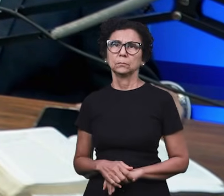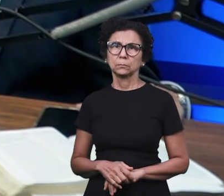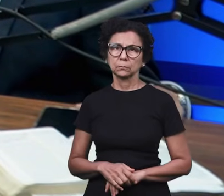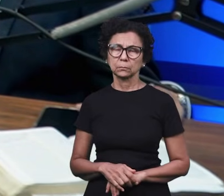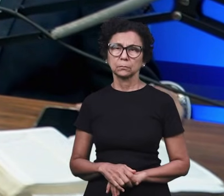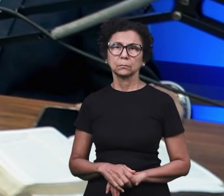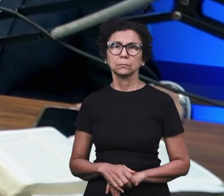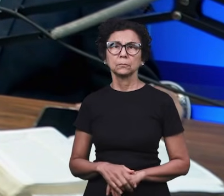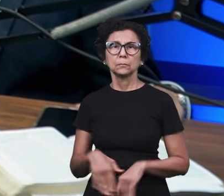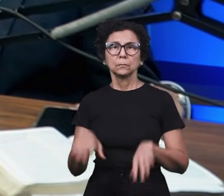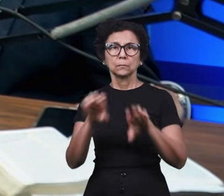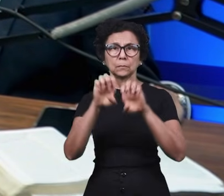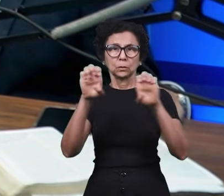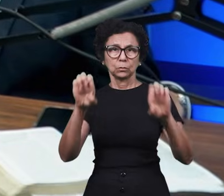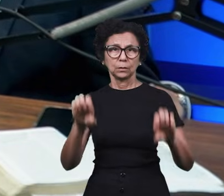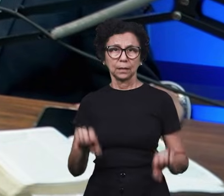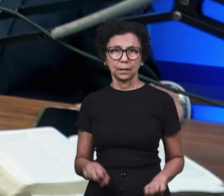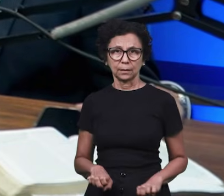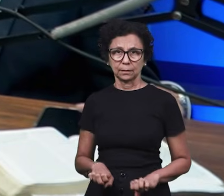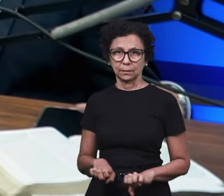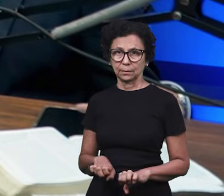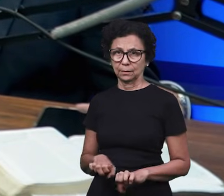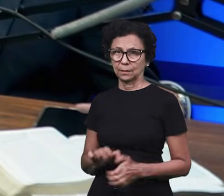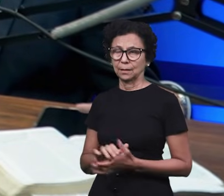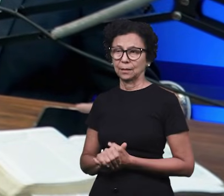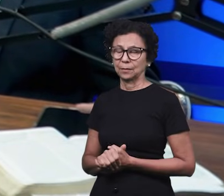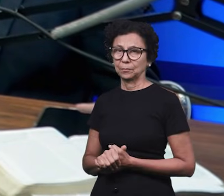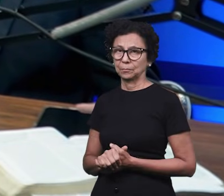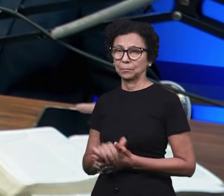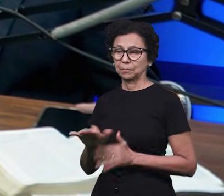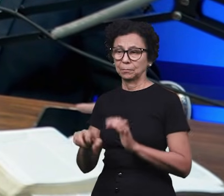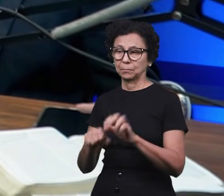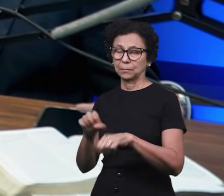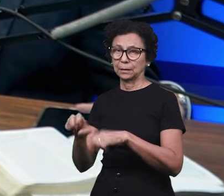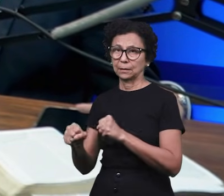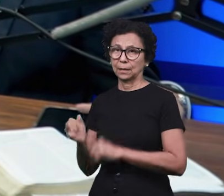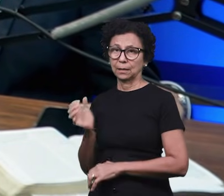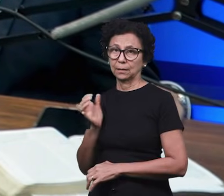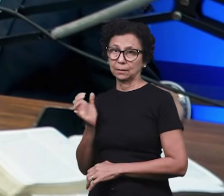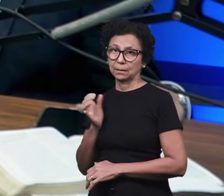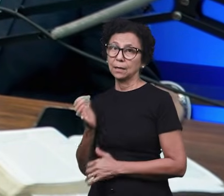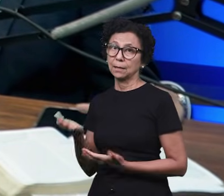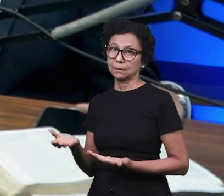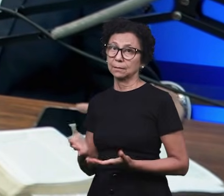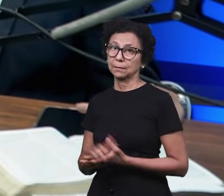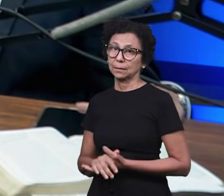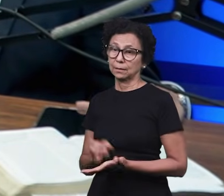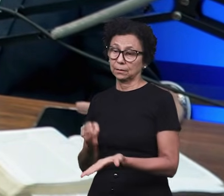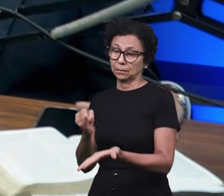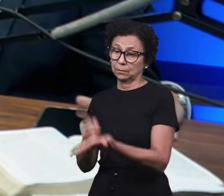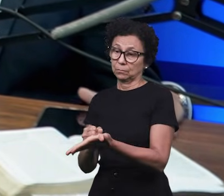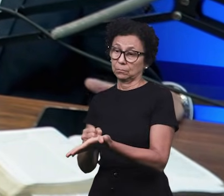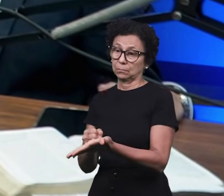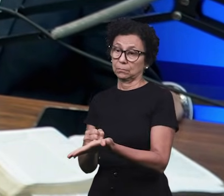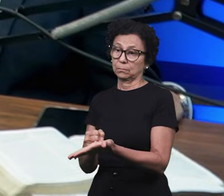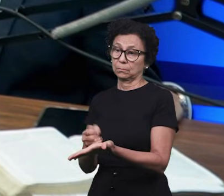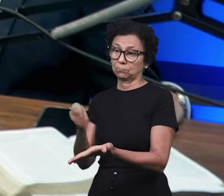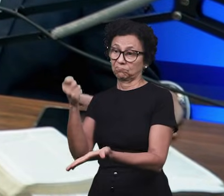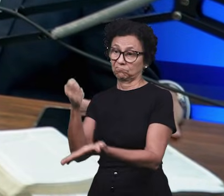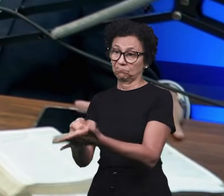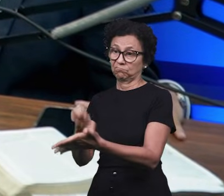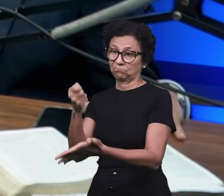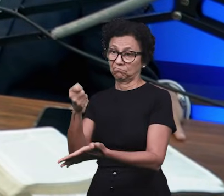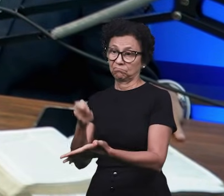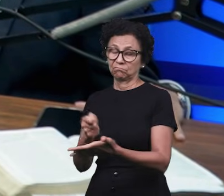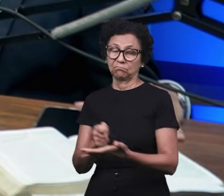estrutura para extrair as riquezas da Judéia, que era justamente através da cobrança de impostos, né? Então, o que é que os